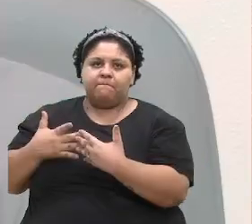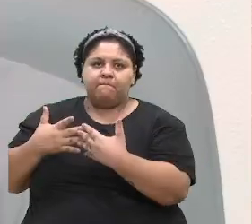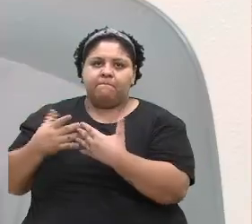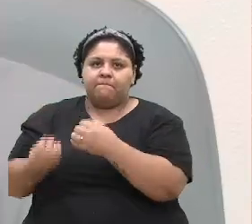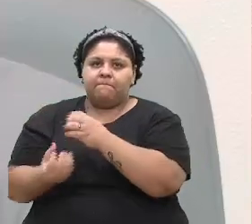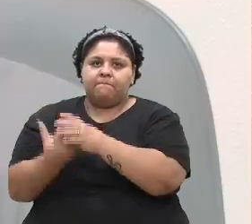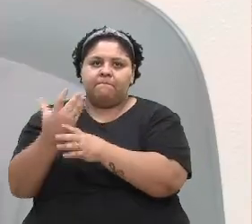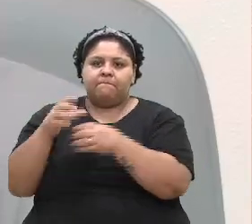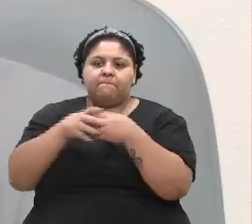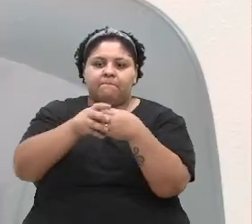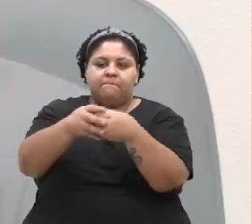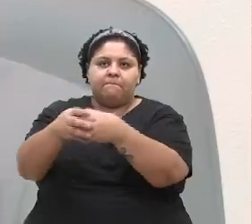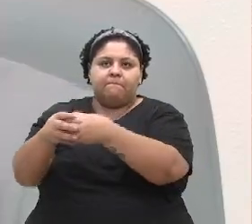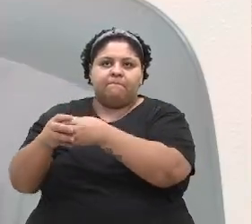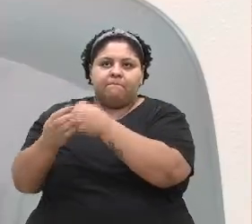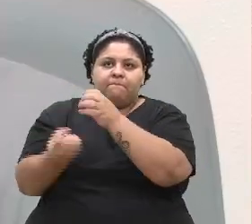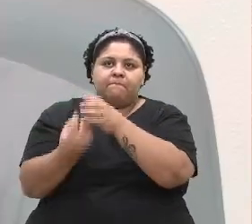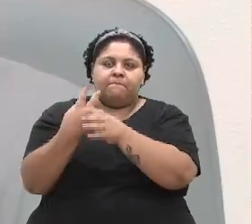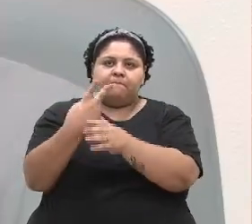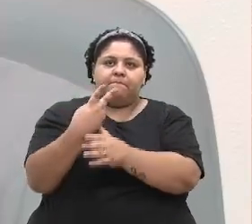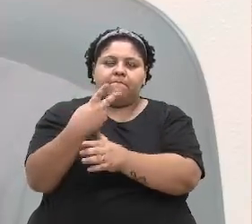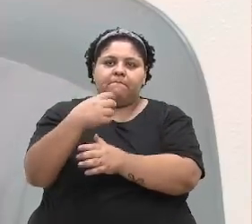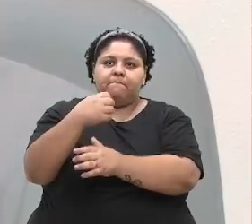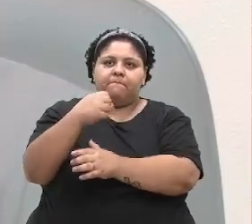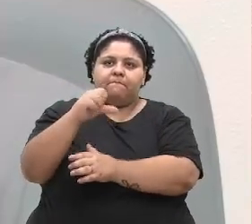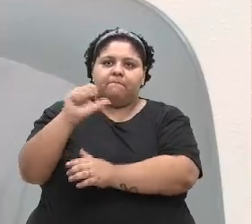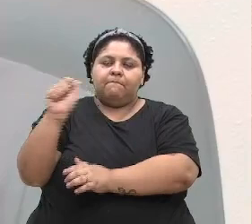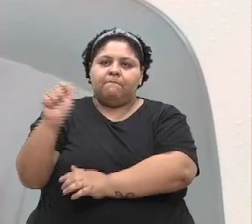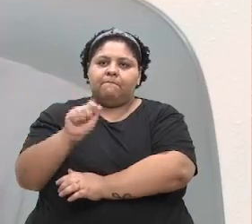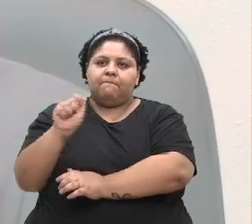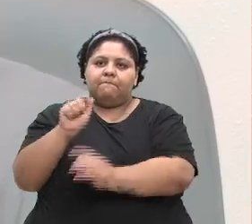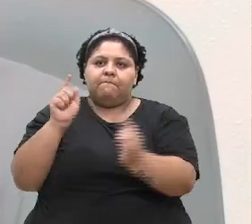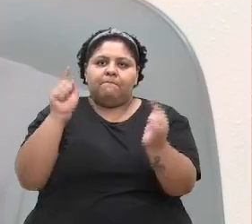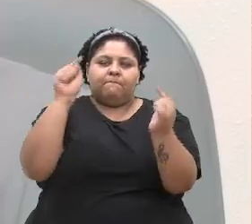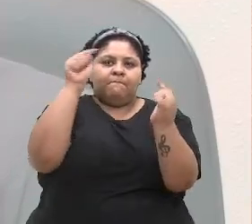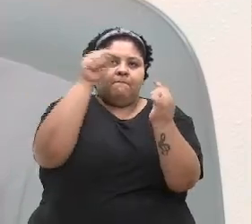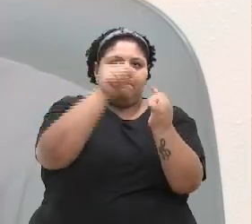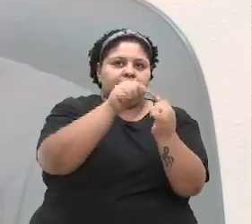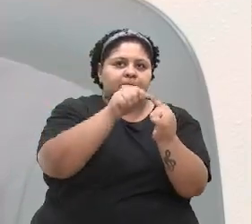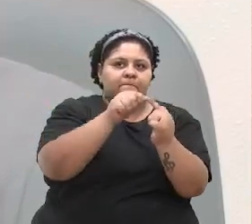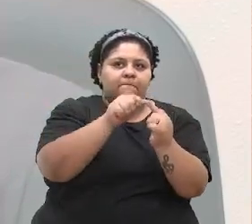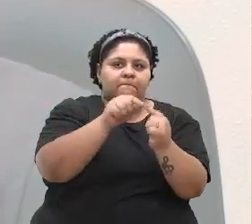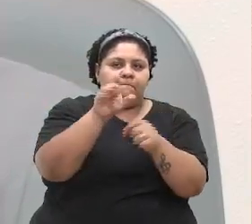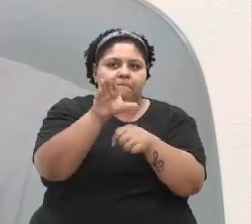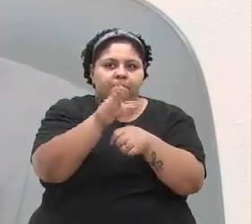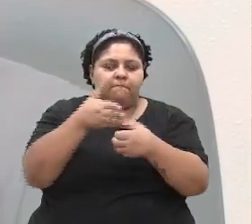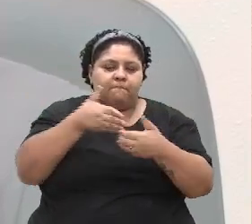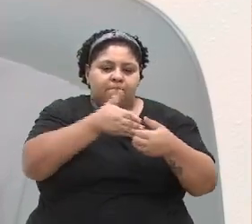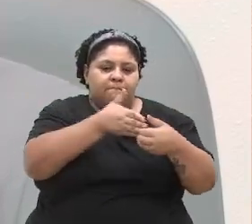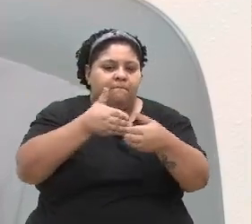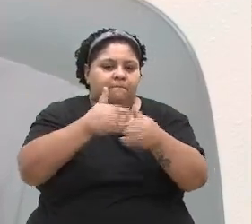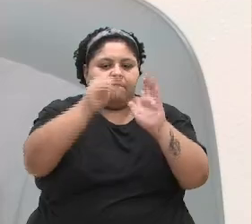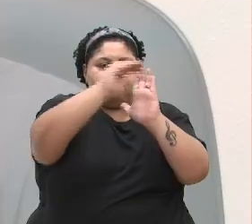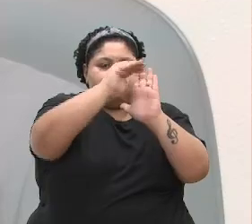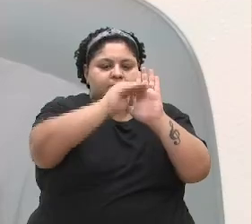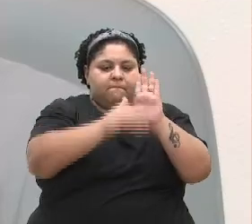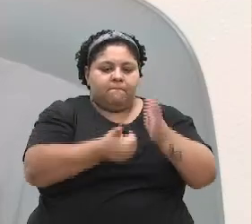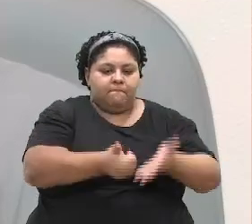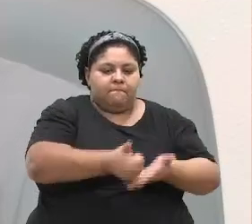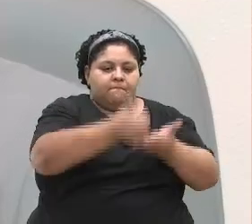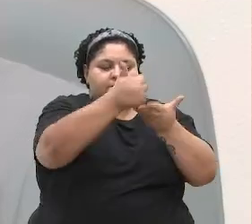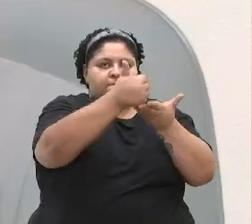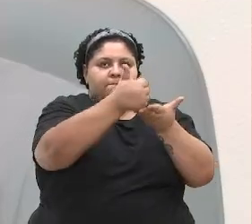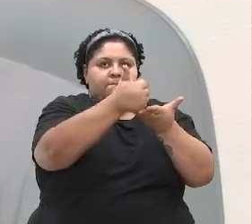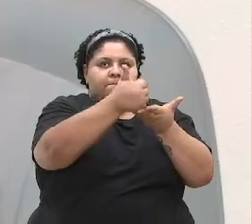diz que a associação, fundada em 26 de agosto de 2000, tem como objetivos assistir seus beneficiários através do desenvolvimento de programas de amparo, auxílio, estimulação